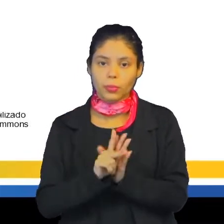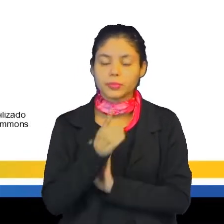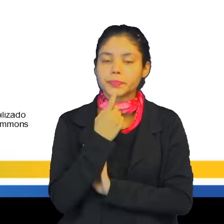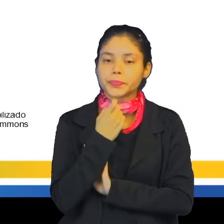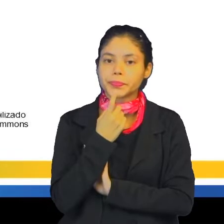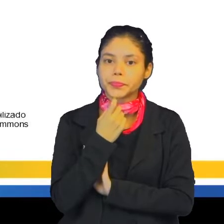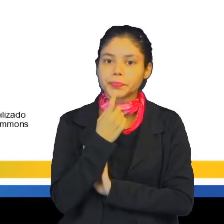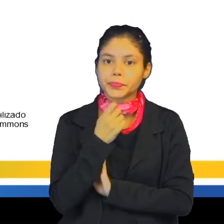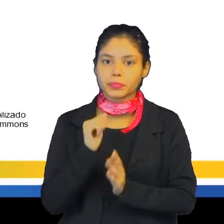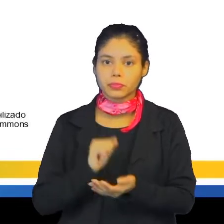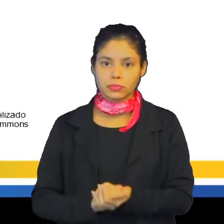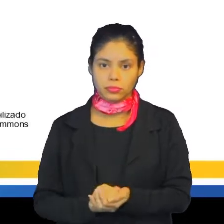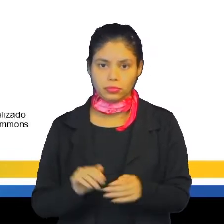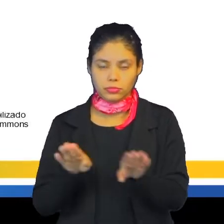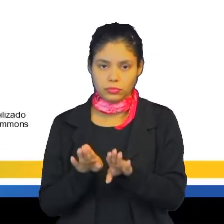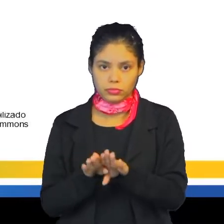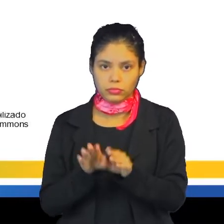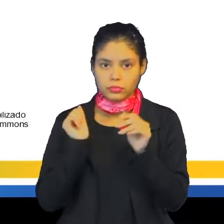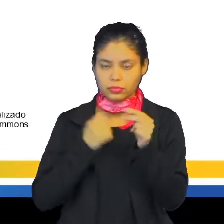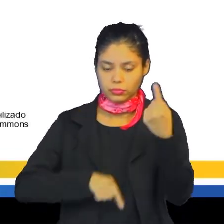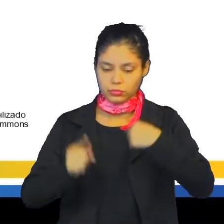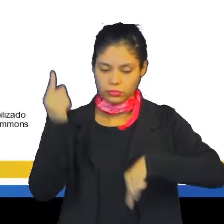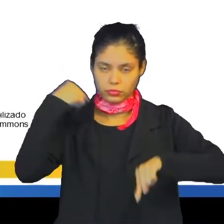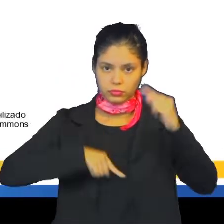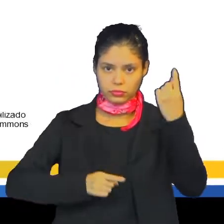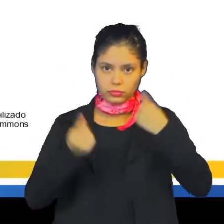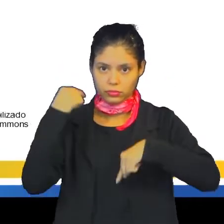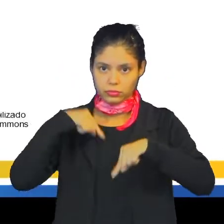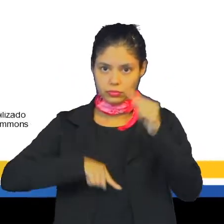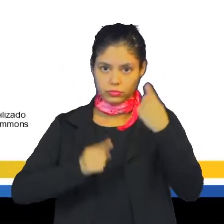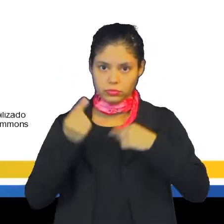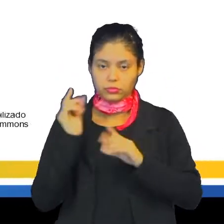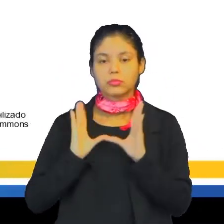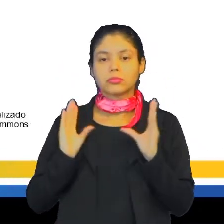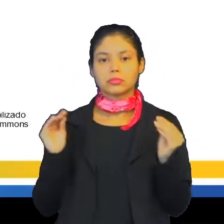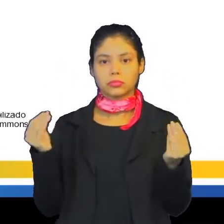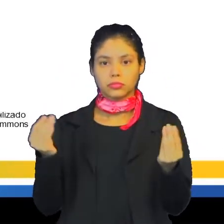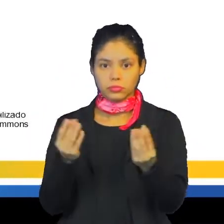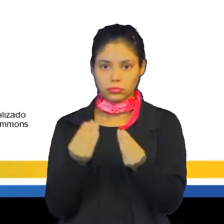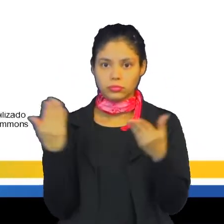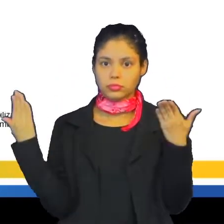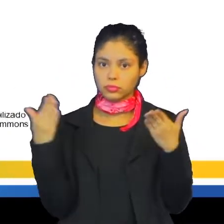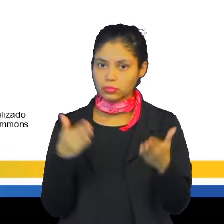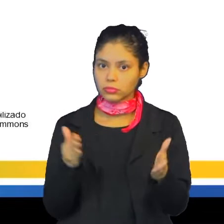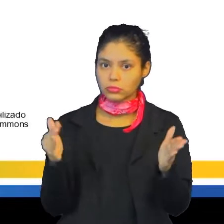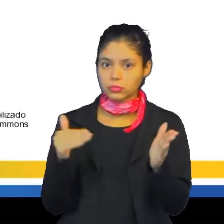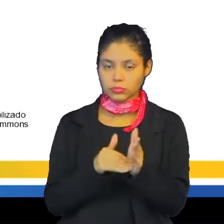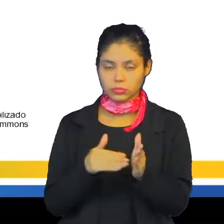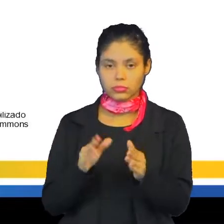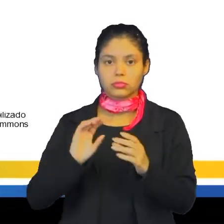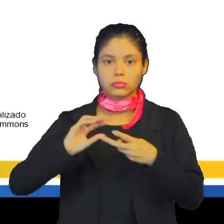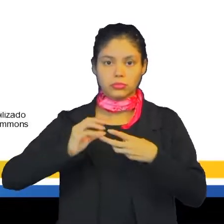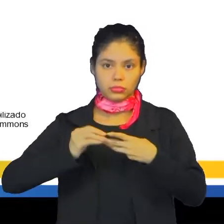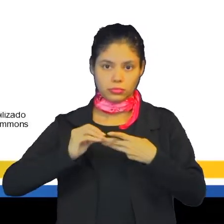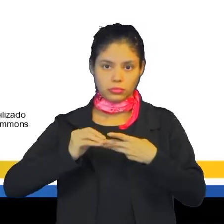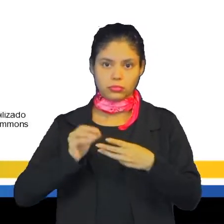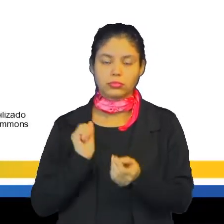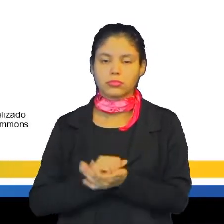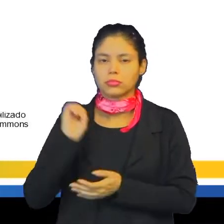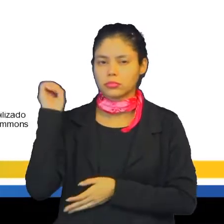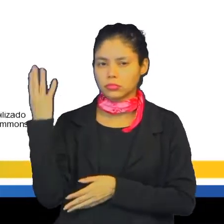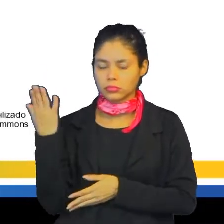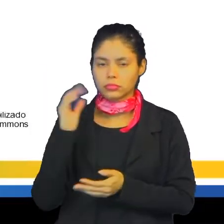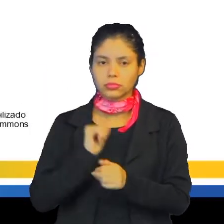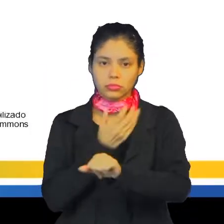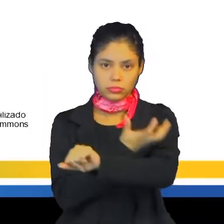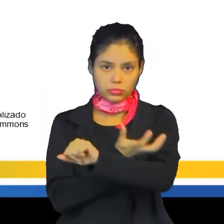sangue. Então, esse líquido ele corre transportando aí substâncias, né, que vão chegar aí até as células. No caso